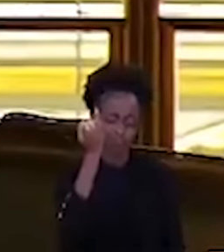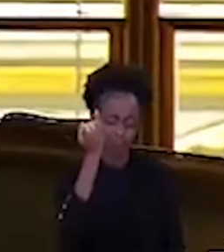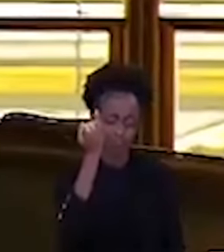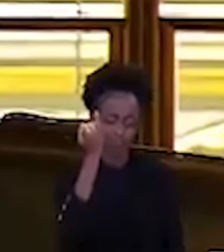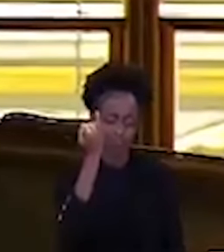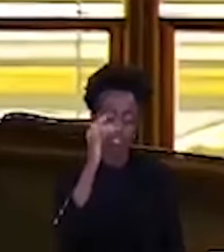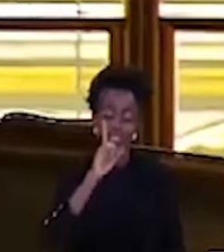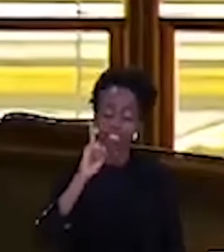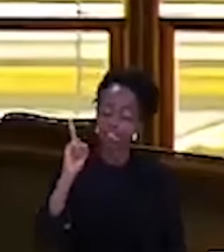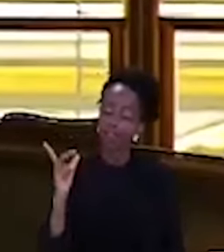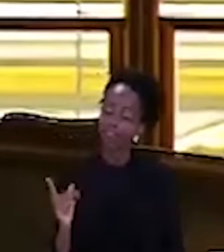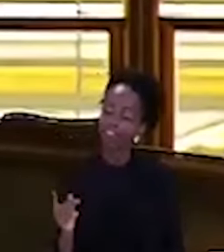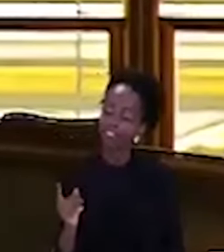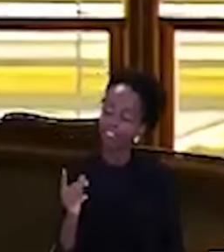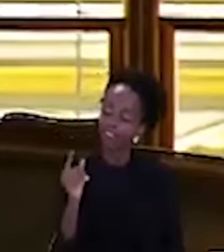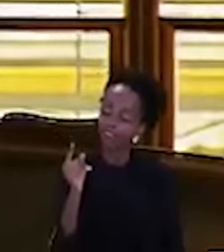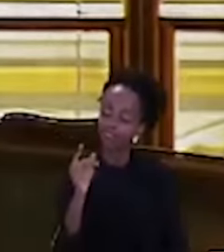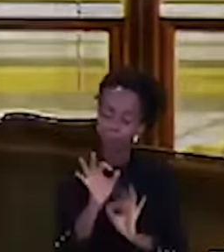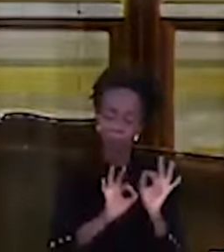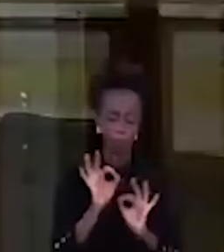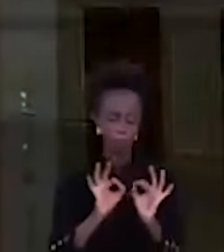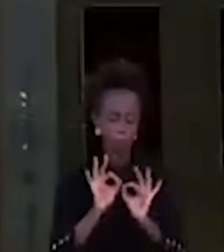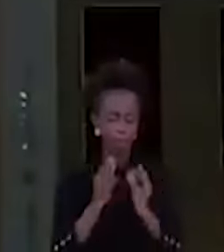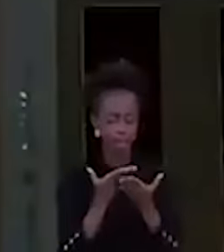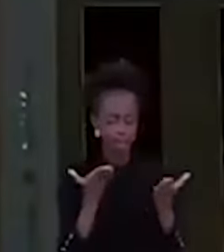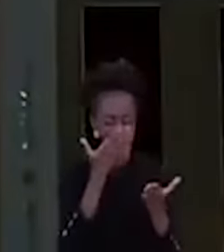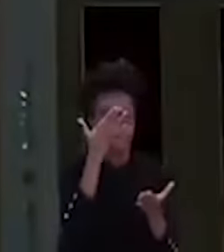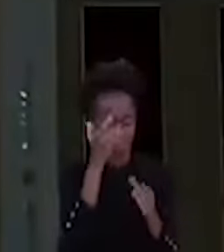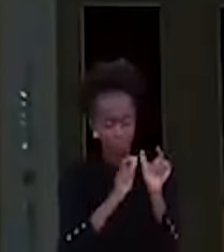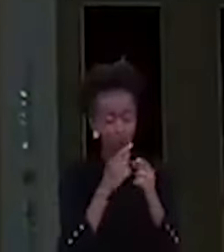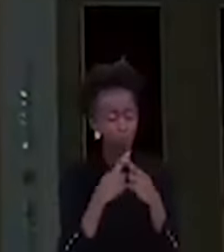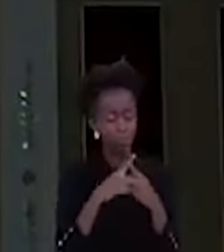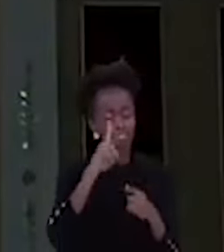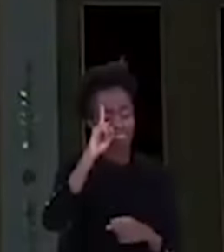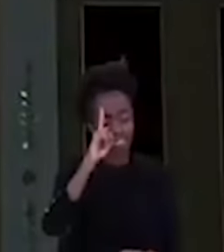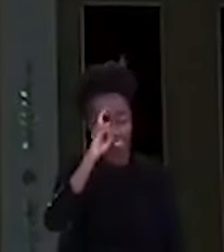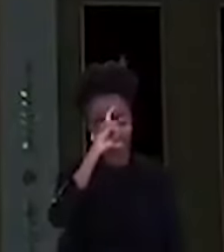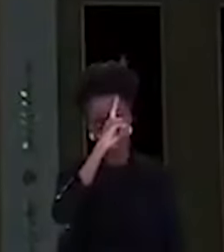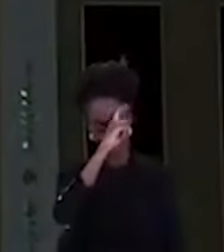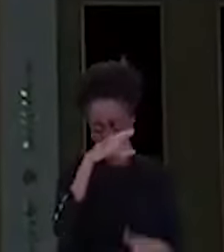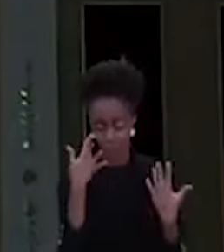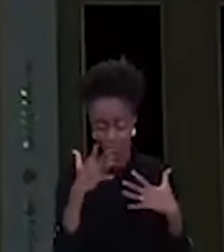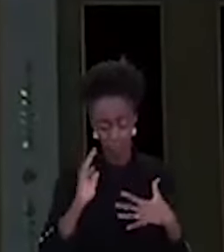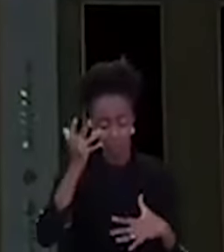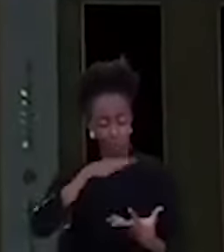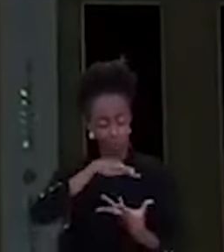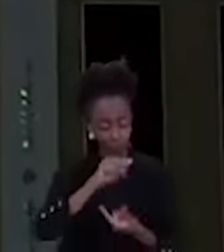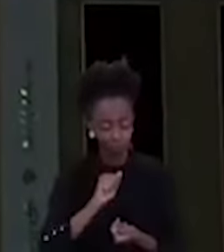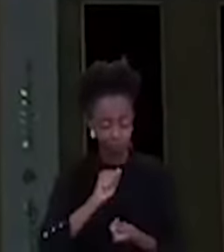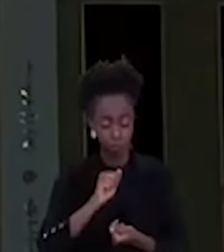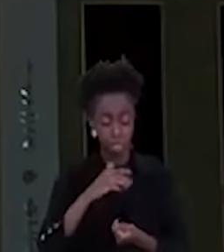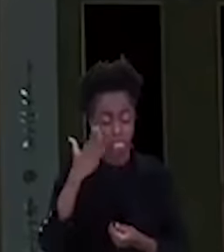Eterno Deus, prepare a tua igreja, meu Senhor, pois vivemos dias difíceis e